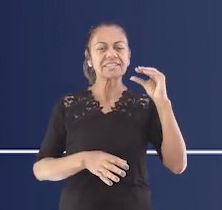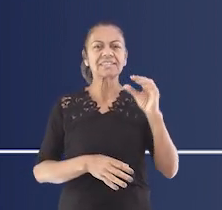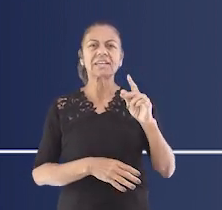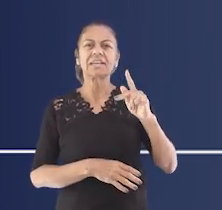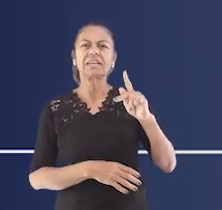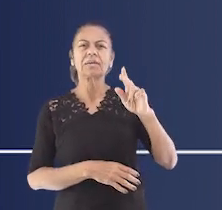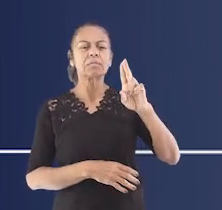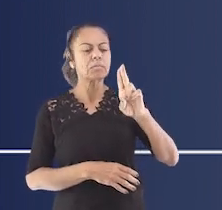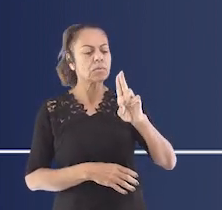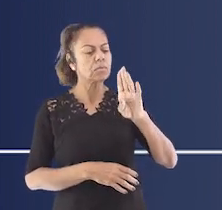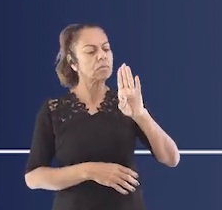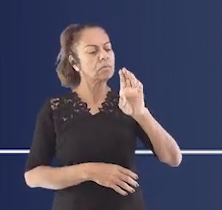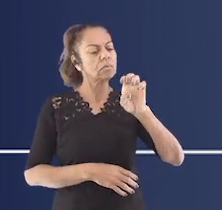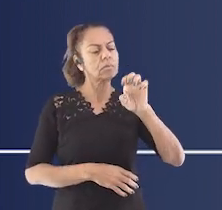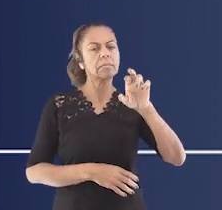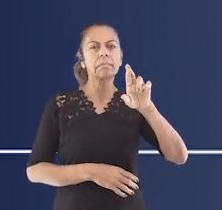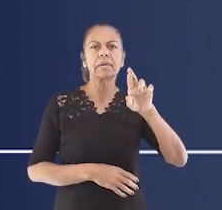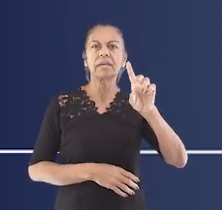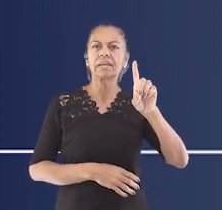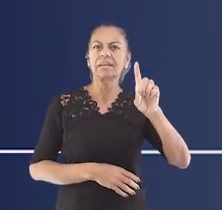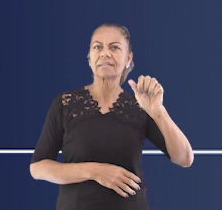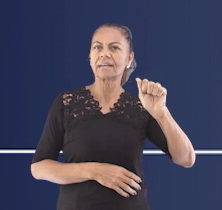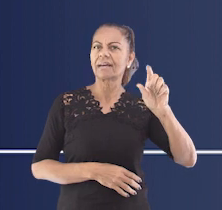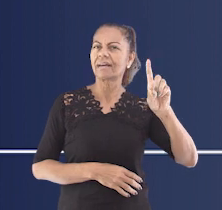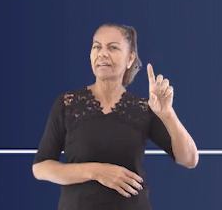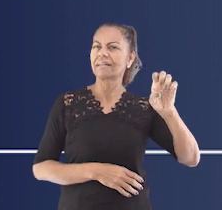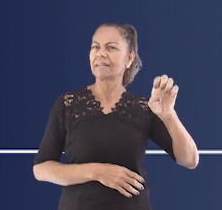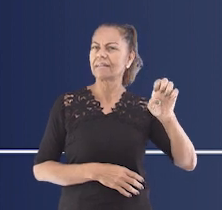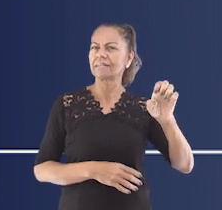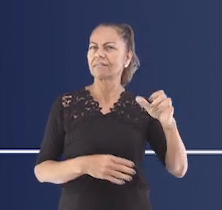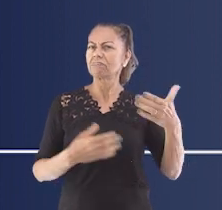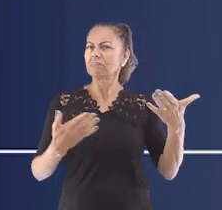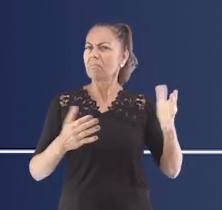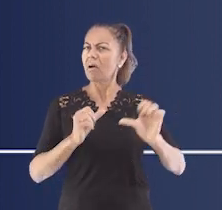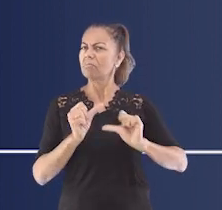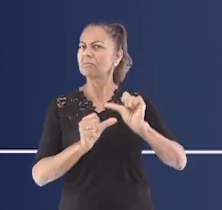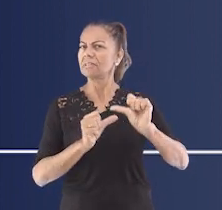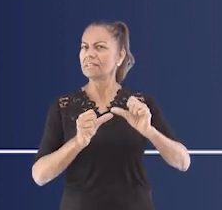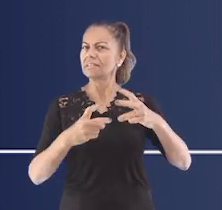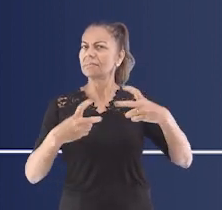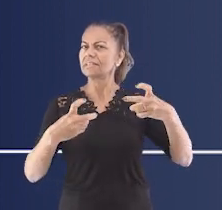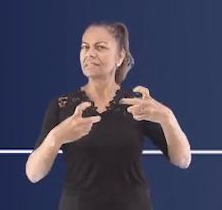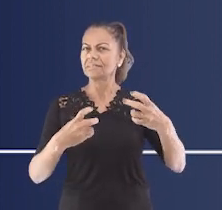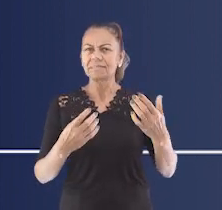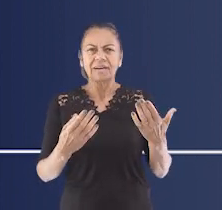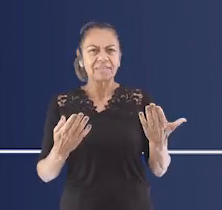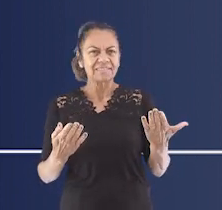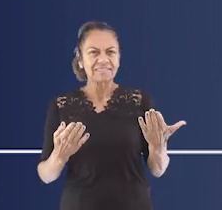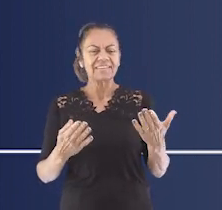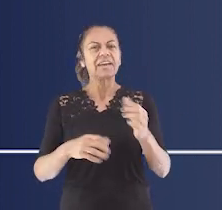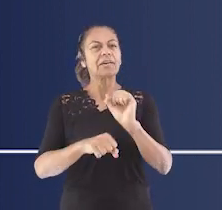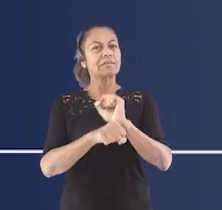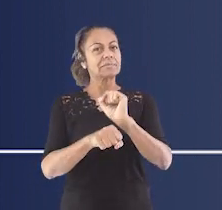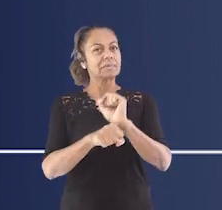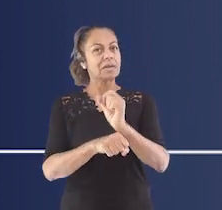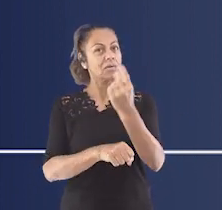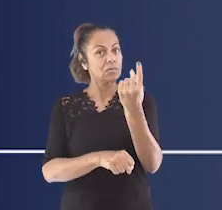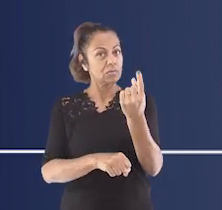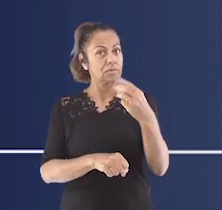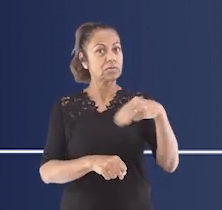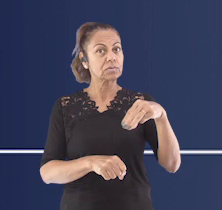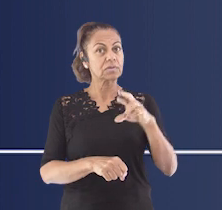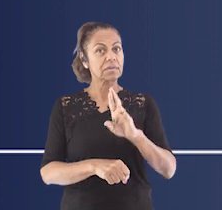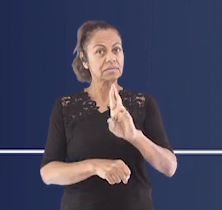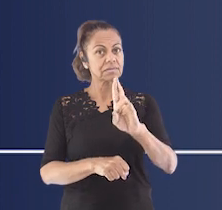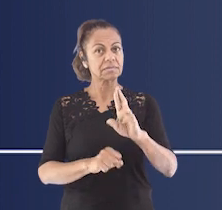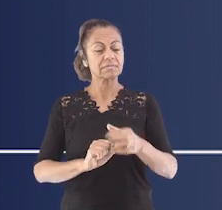as mudanças podemos perceber no nosso corpo quando chega à puberdade? Vou esperar alguns segundos